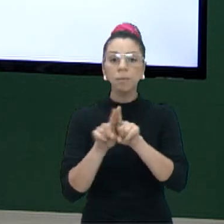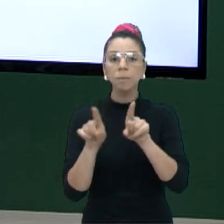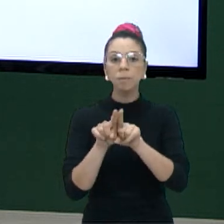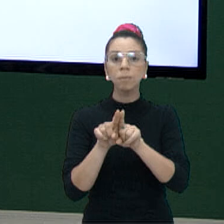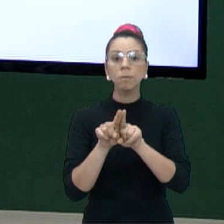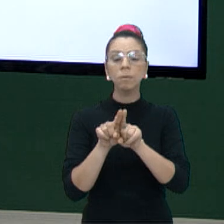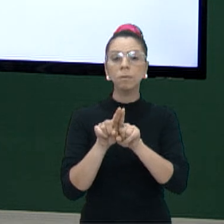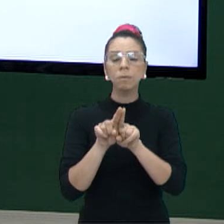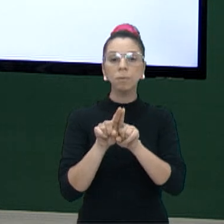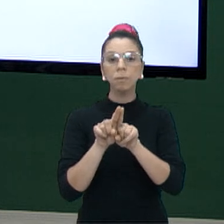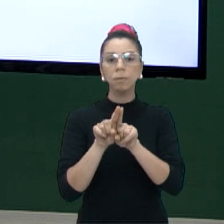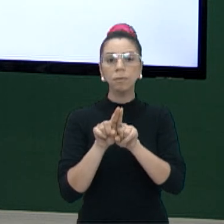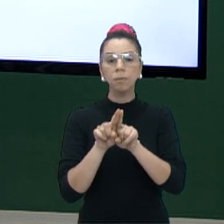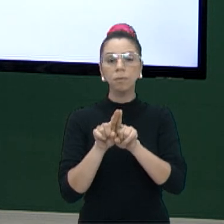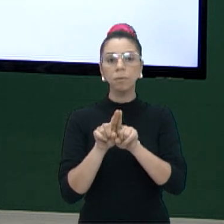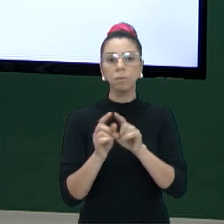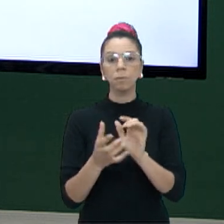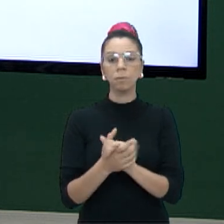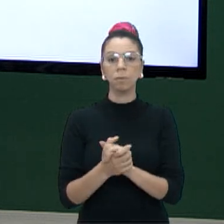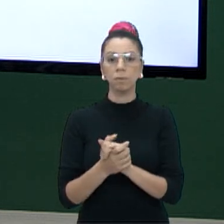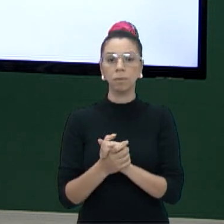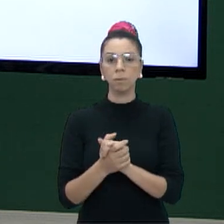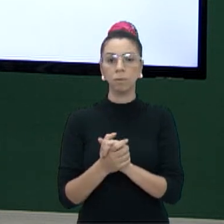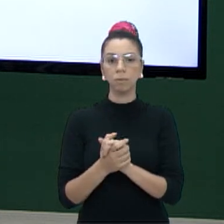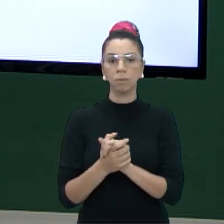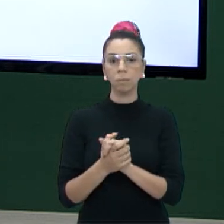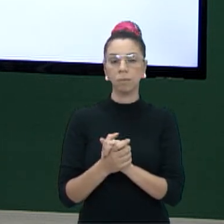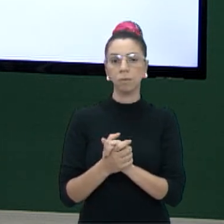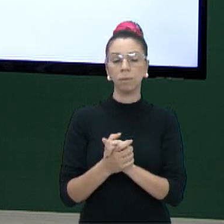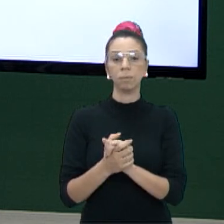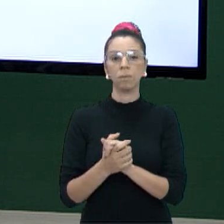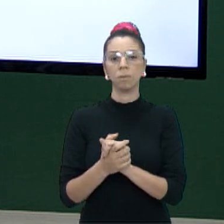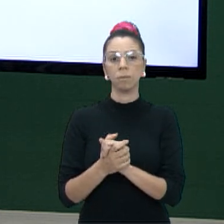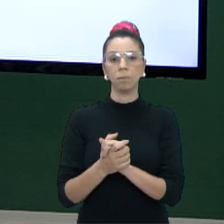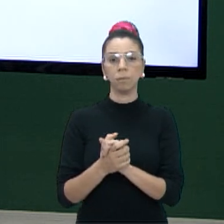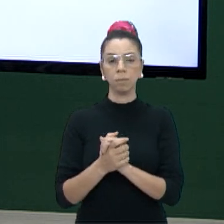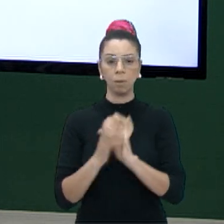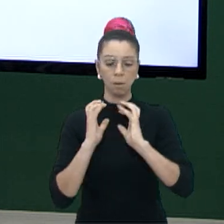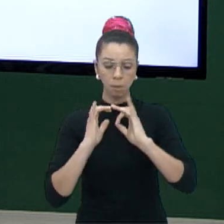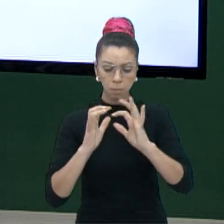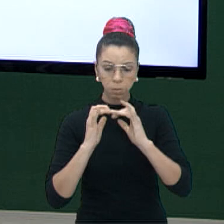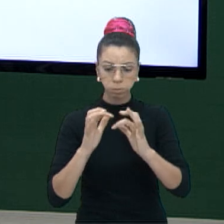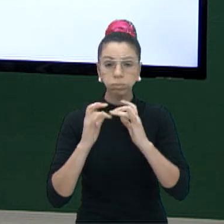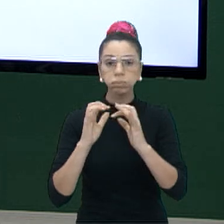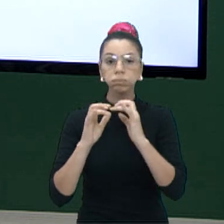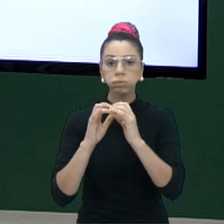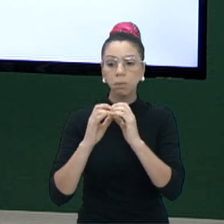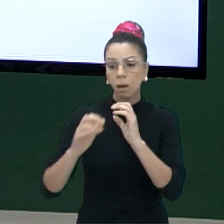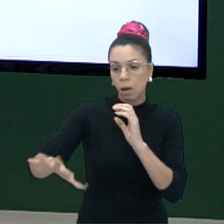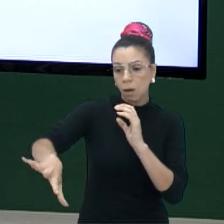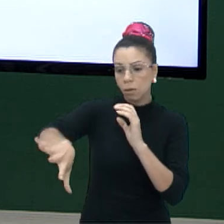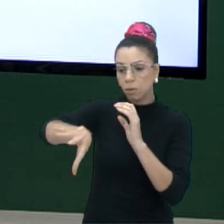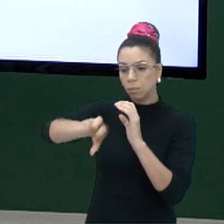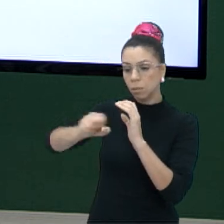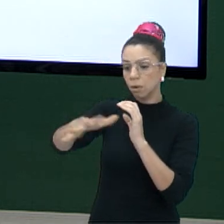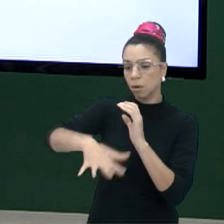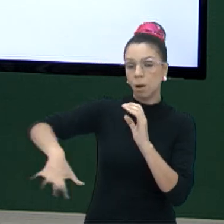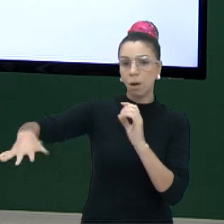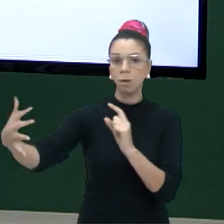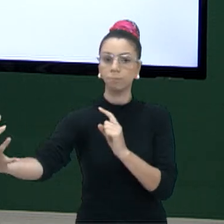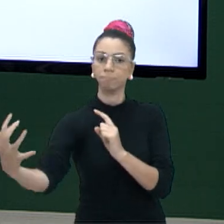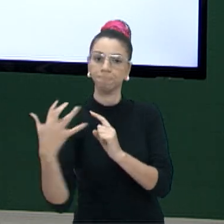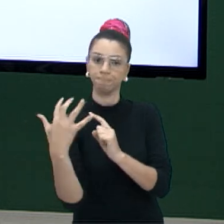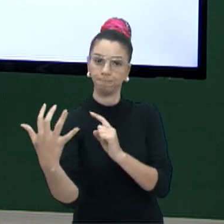atrelada aos estímulos do meio, que é tão caro, tão precioso para os behavioristas. A valorização dos estímulos do meio,